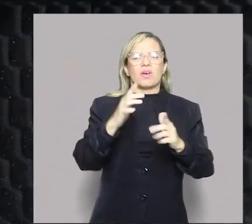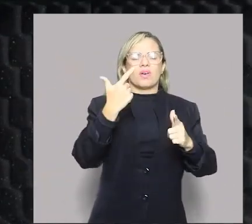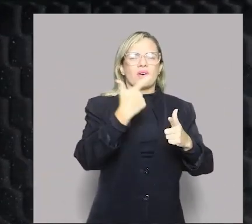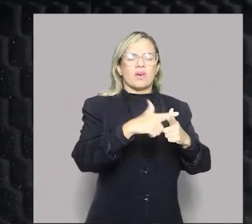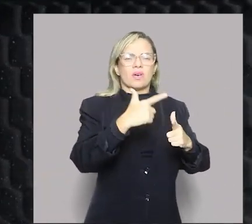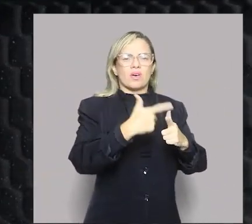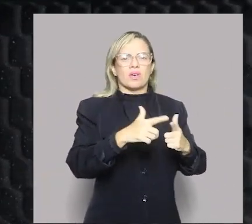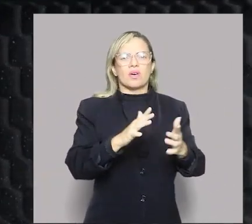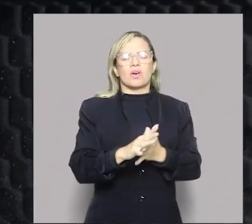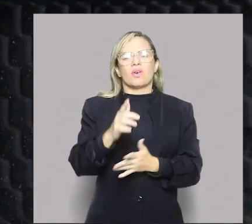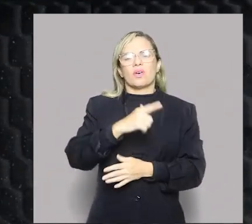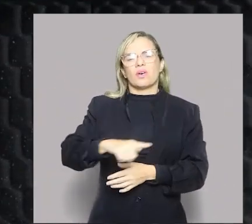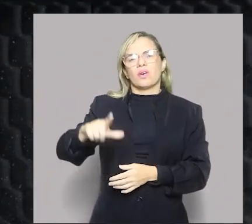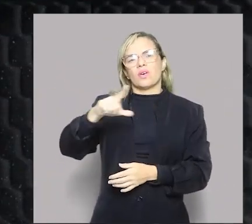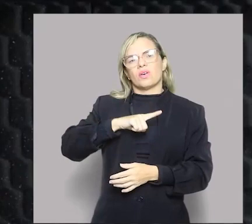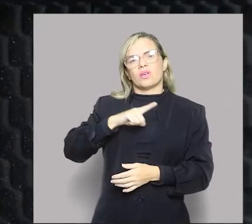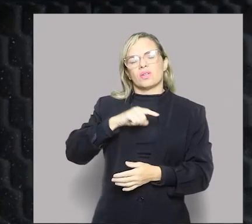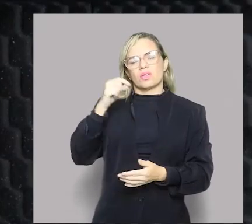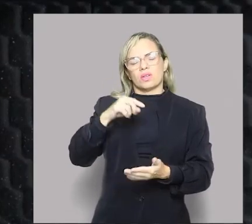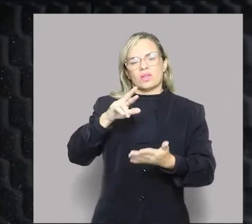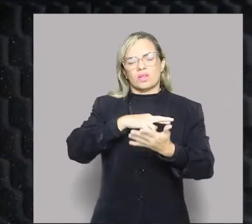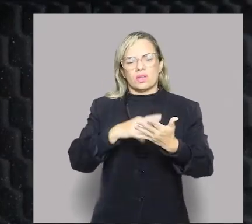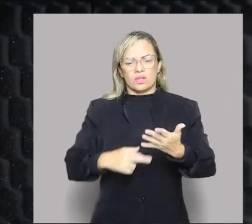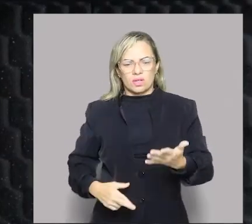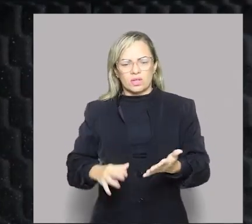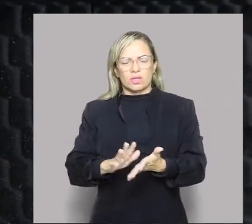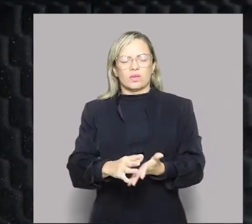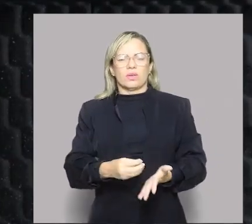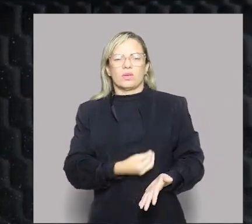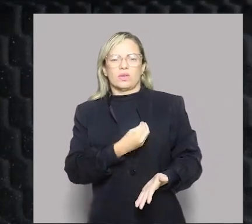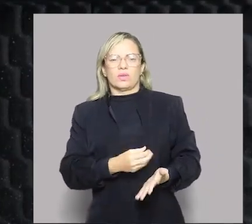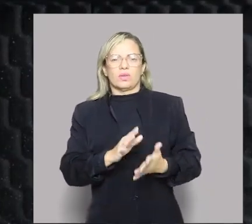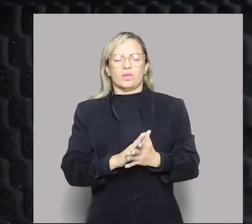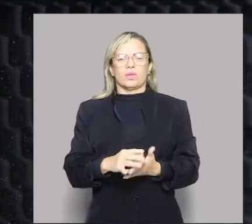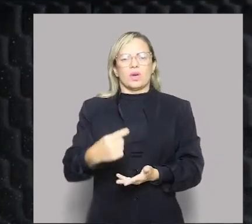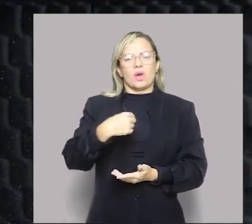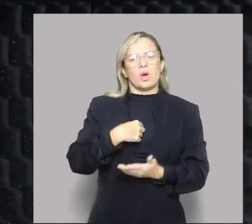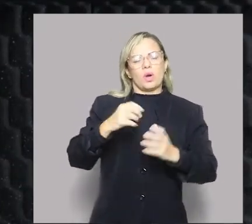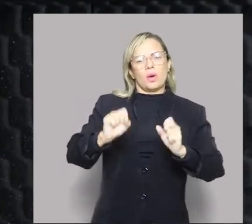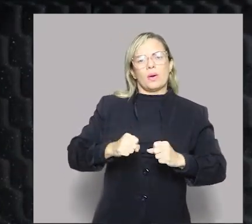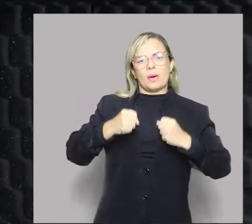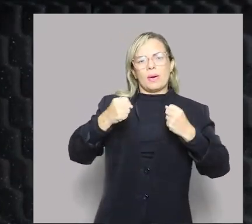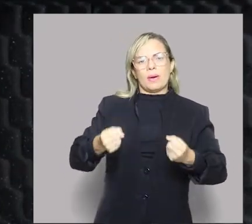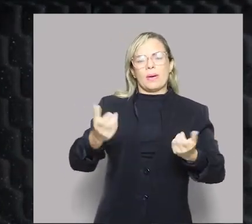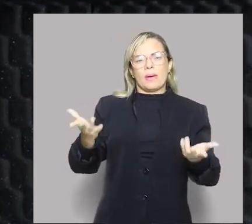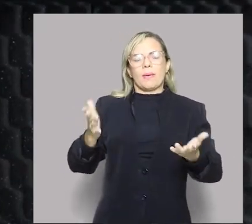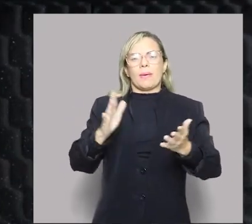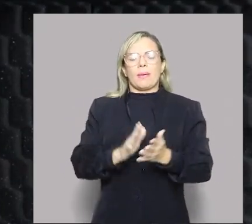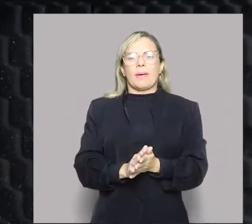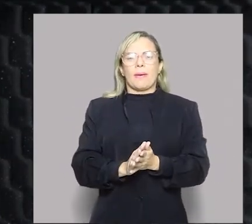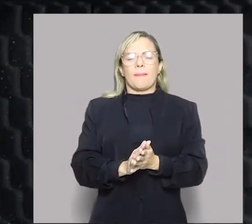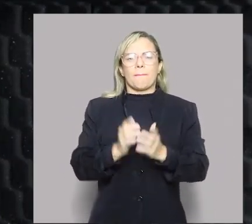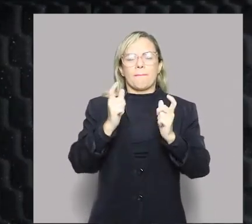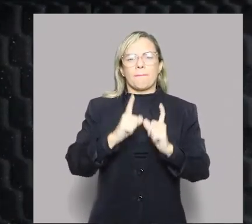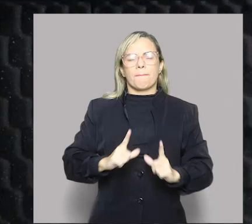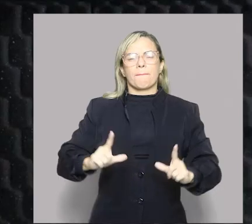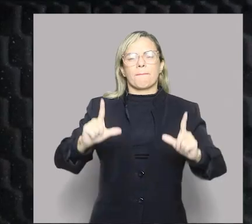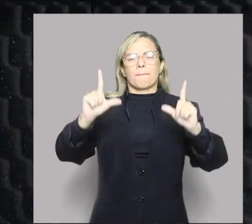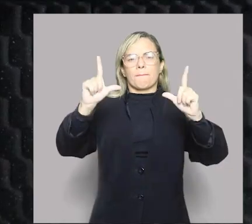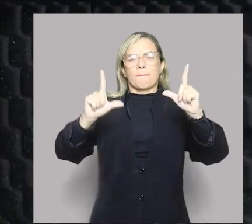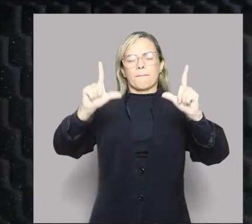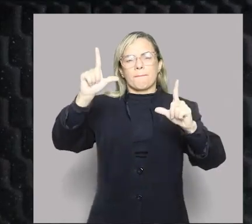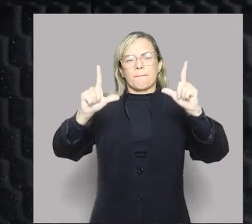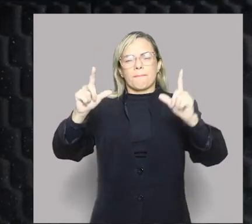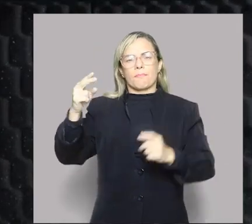ter aí na sua redação ou na vida. Então, eu posso simplesmente assistir a uma novela e estar no meu momento